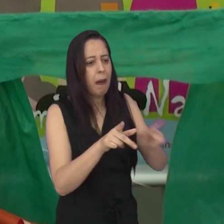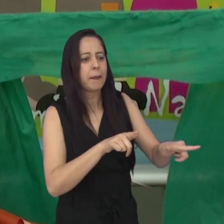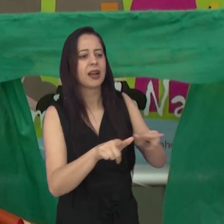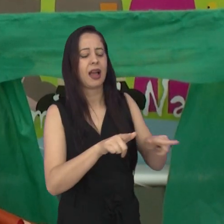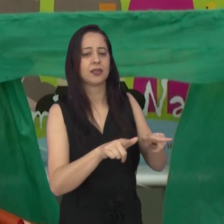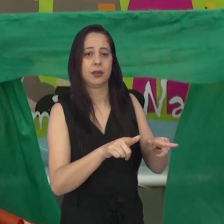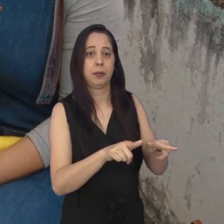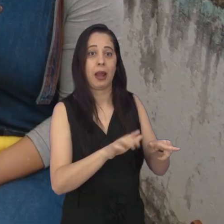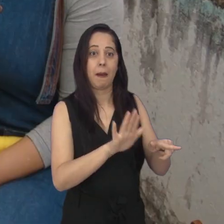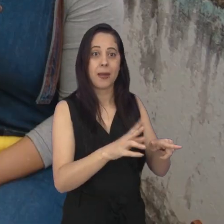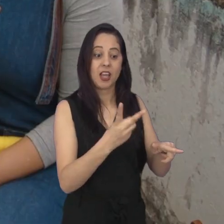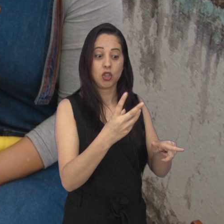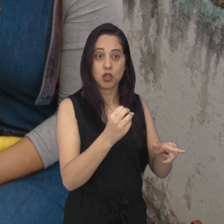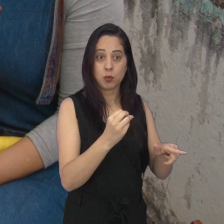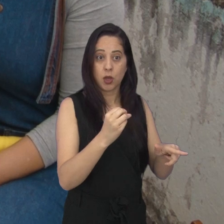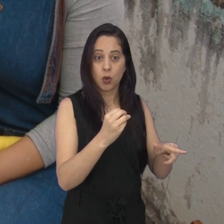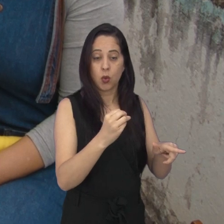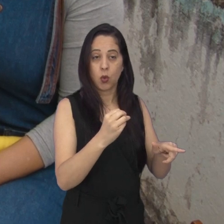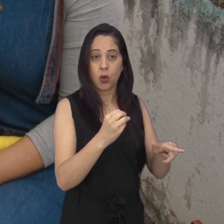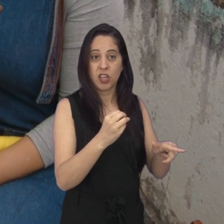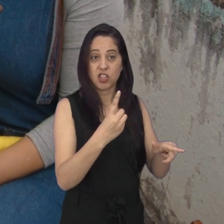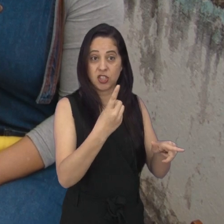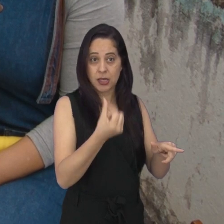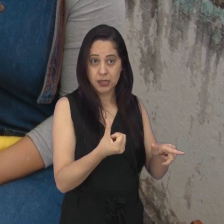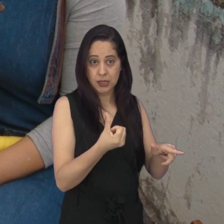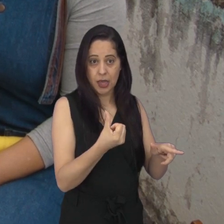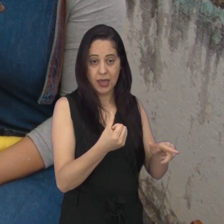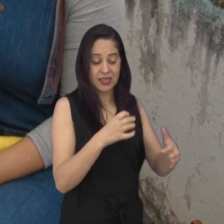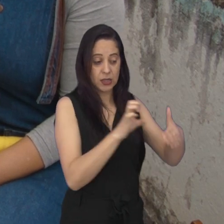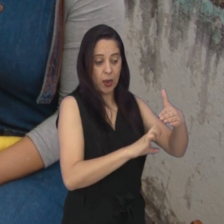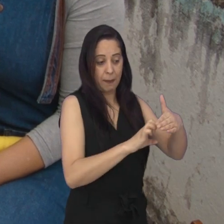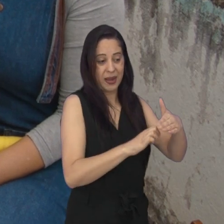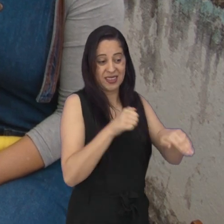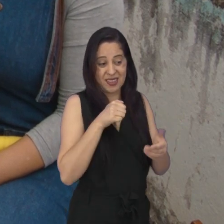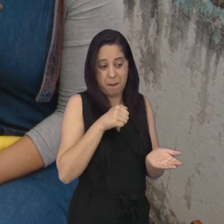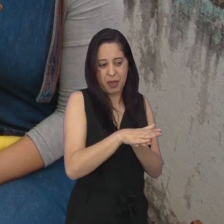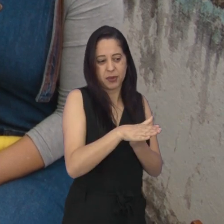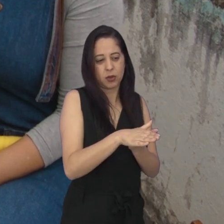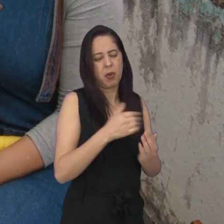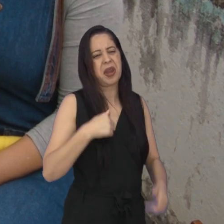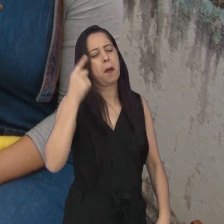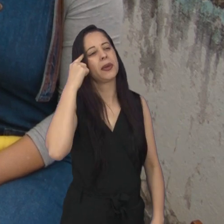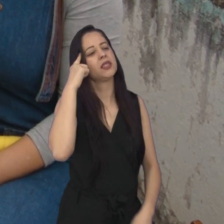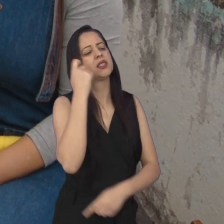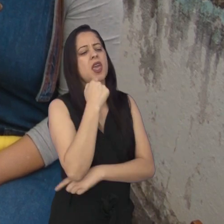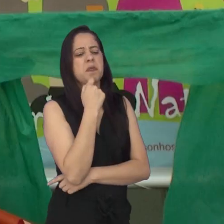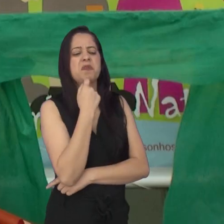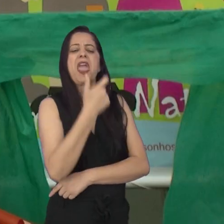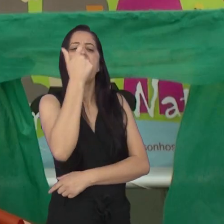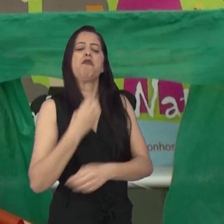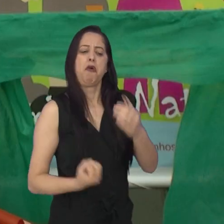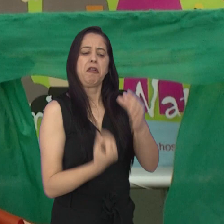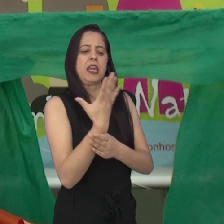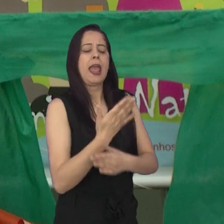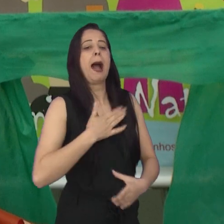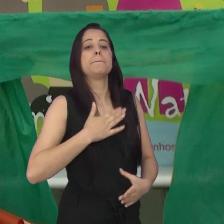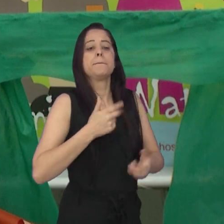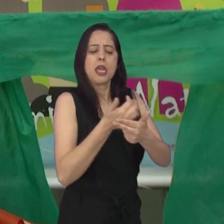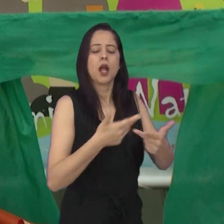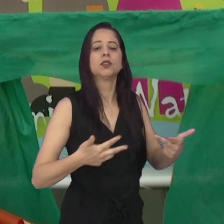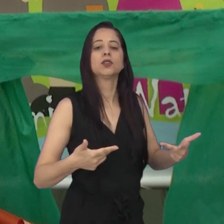foi em 2016 mesmo que eu fui mandado embora de uma empresa. Eu falei assim, porque eu não fazia as minhas coisas, né? Aí nesse